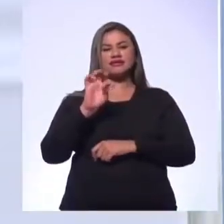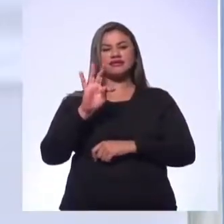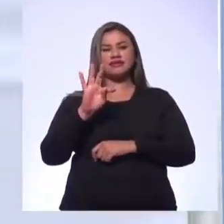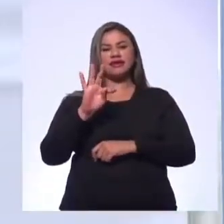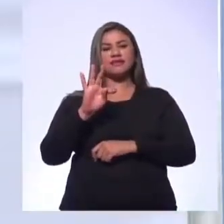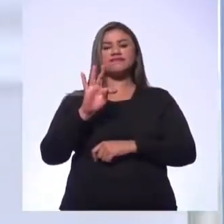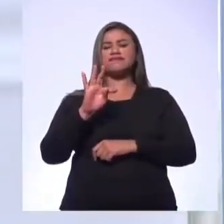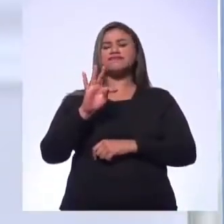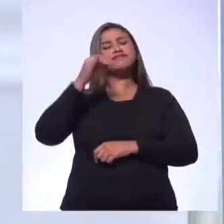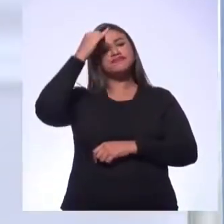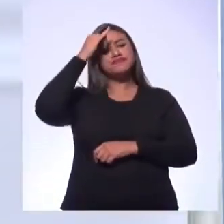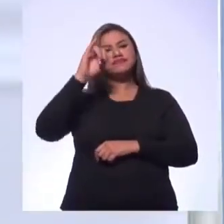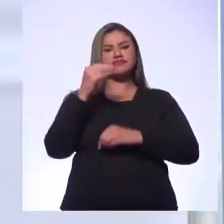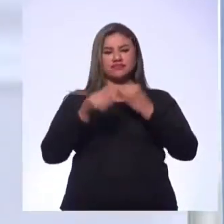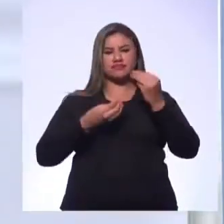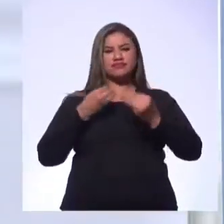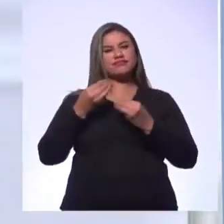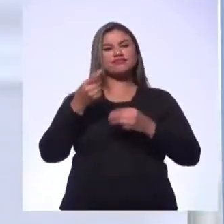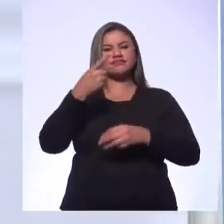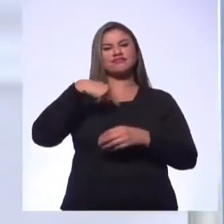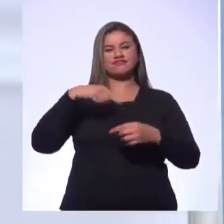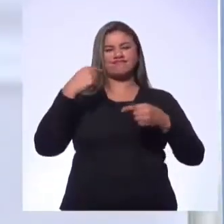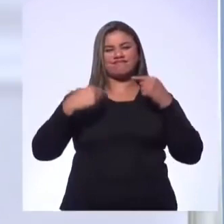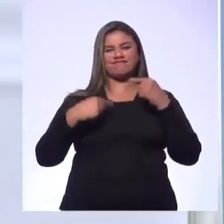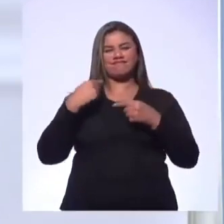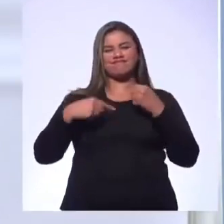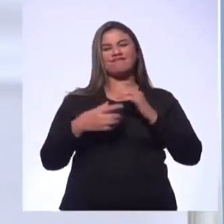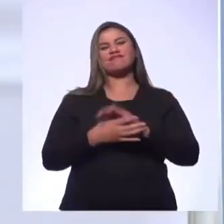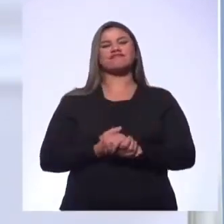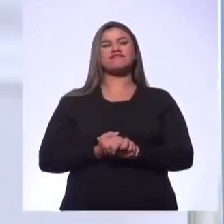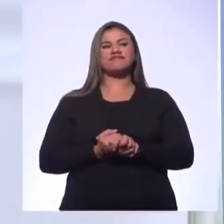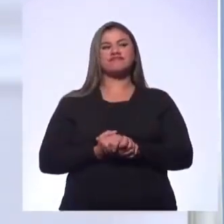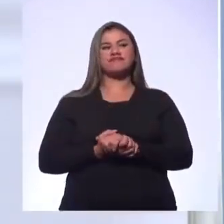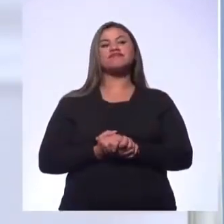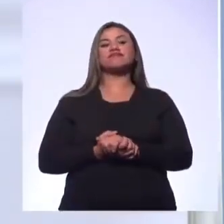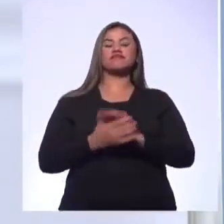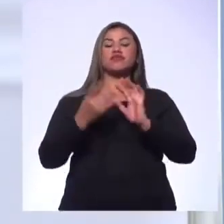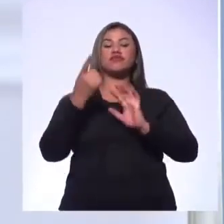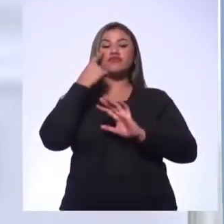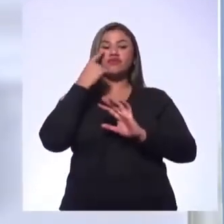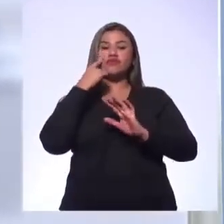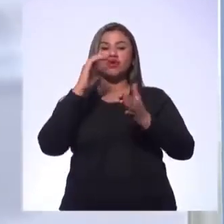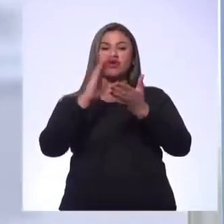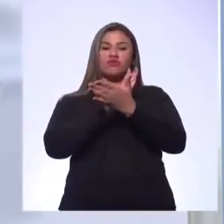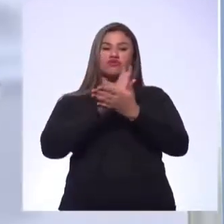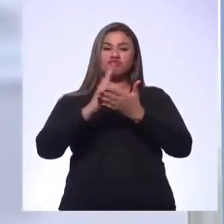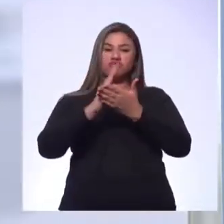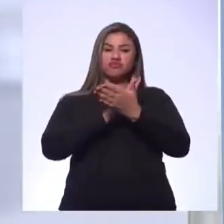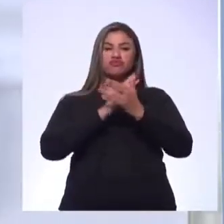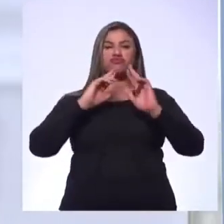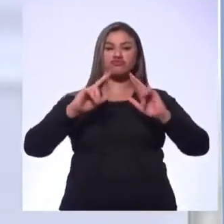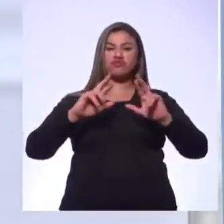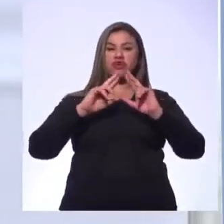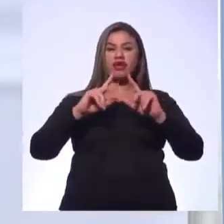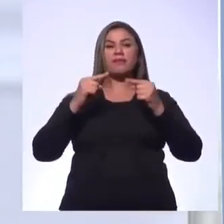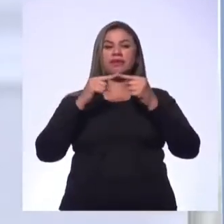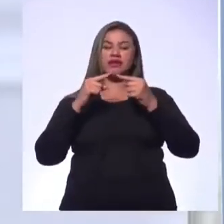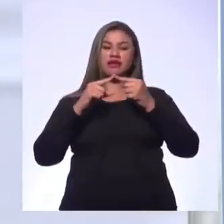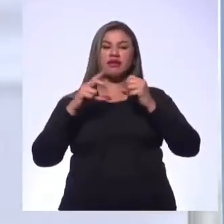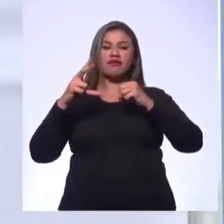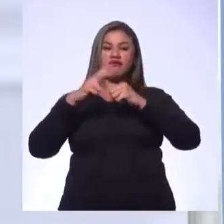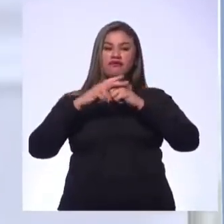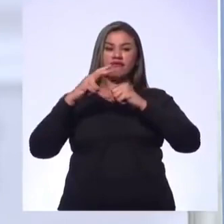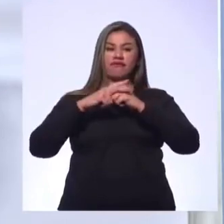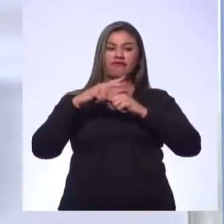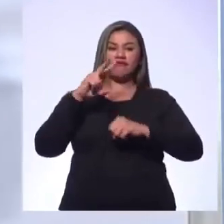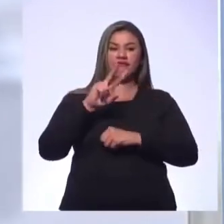para retomar, né, vamos relembrar ali algumas diferenças entre o que é uma bactéria, o que é um vírus, né,